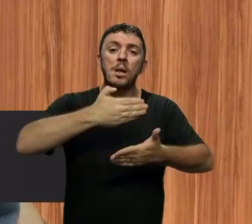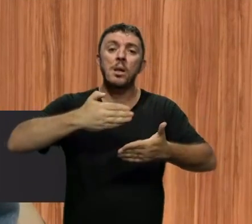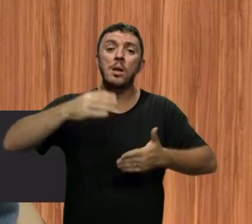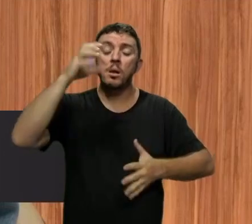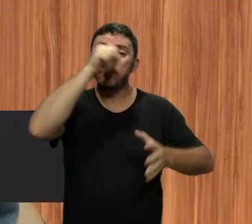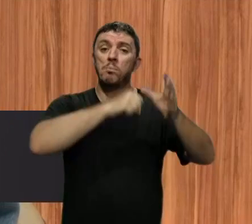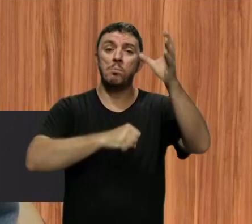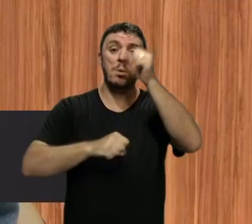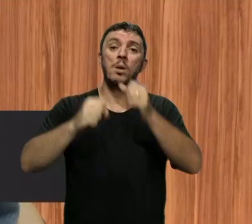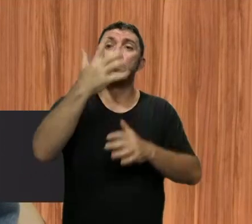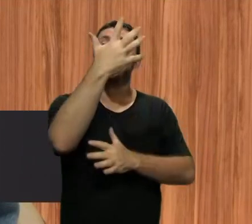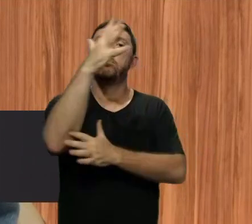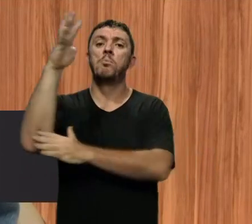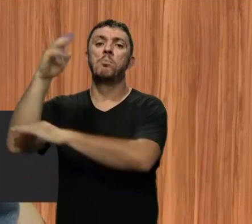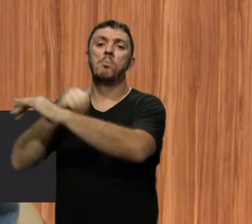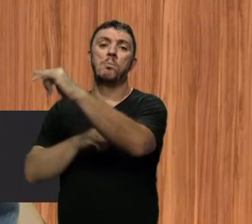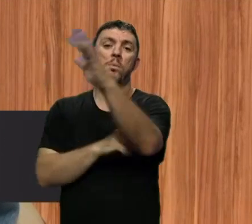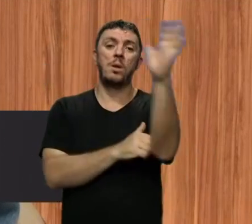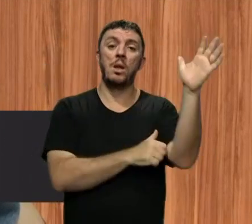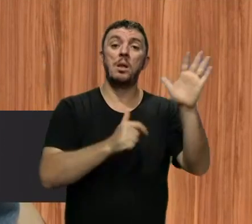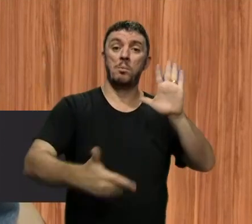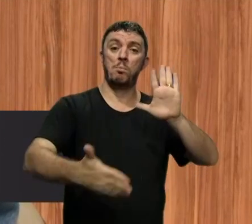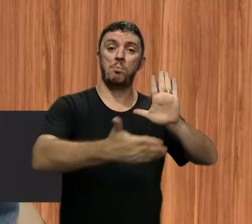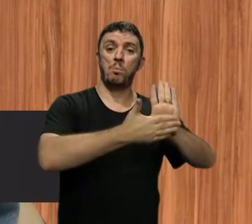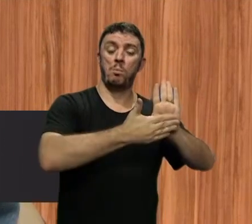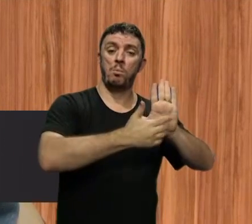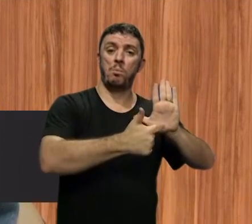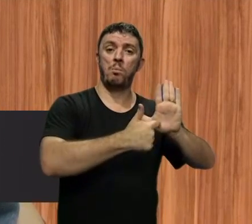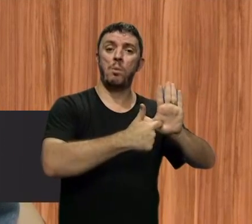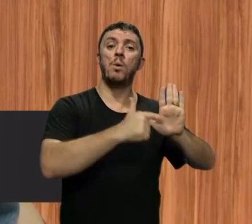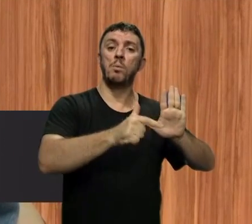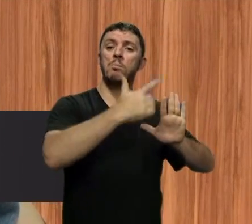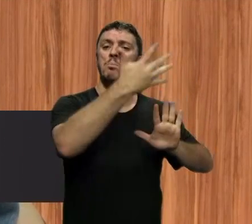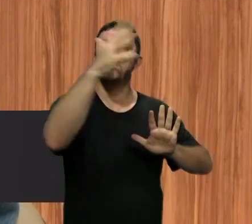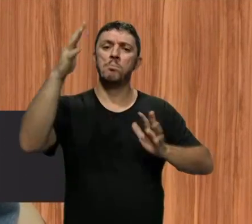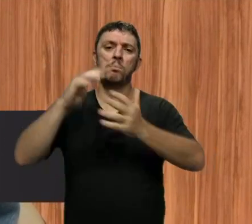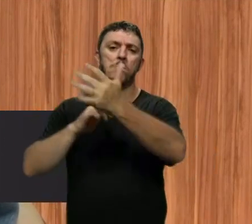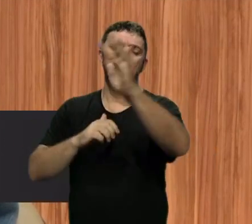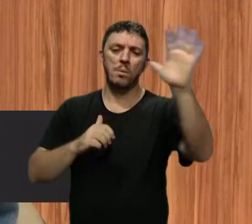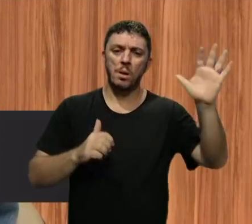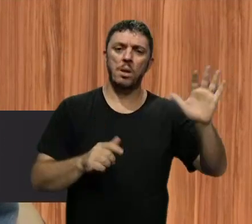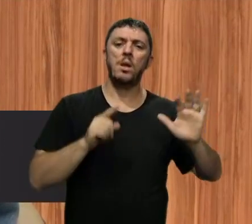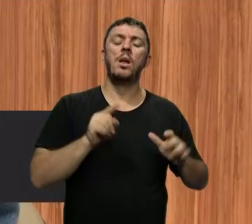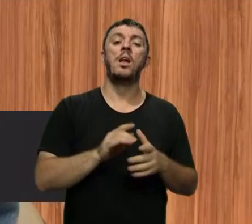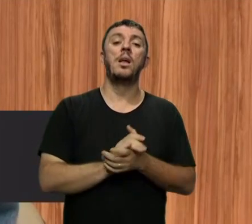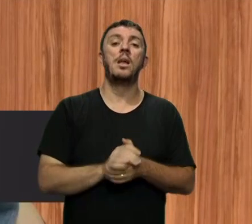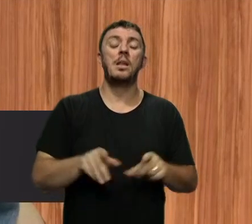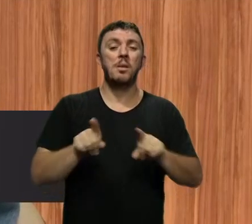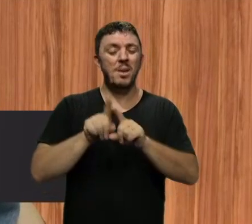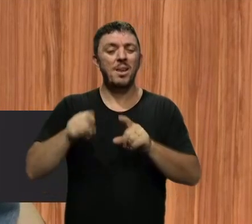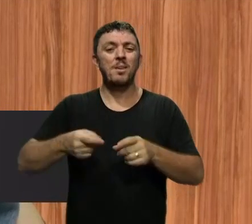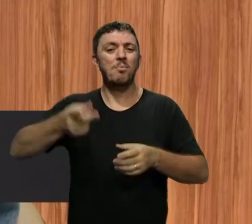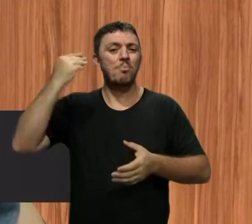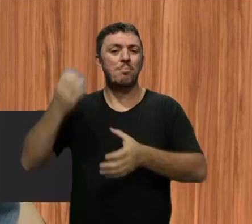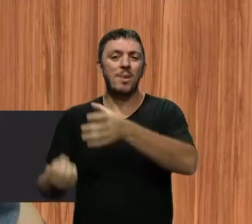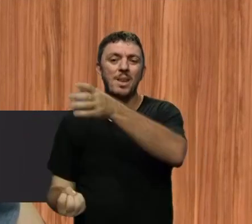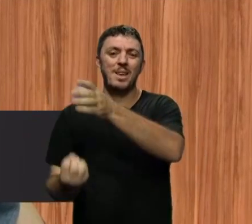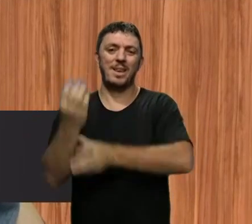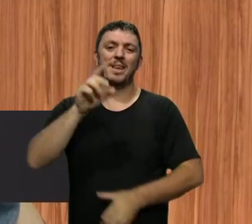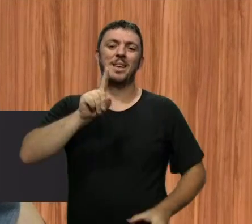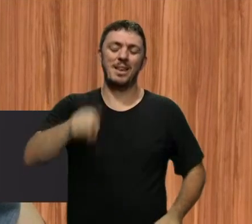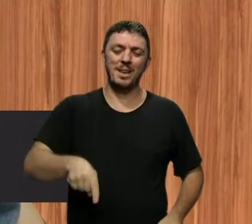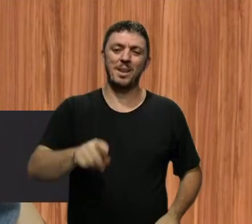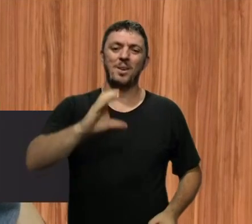chamada Caixa da Natureza, foi inspirada na atividade de mesmo nome, criada pela Ana Carol, no programa Ser Criança